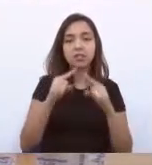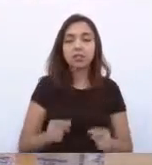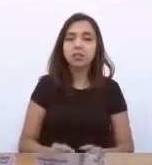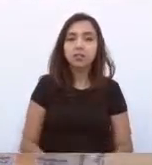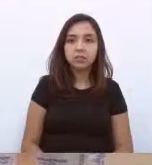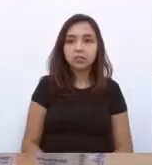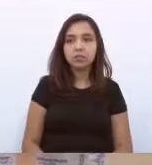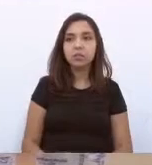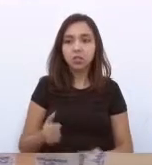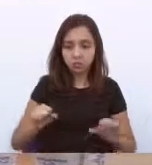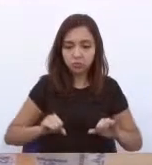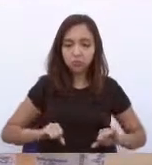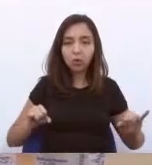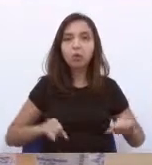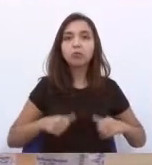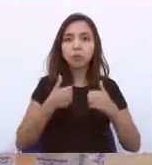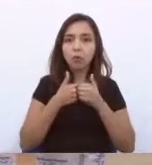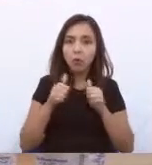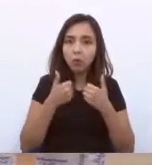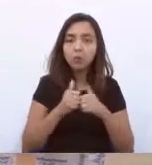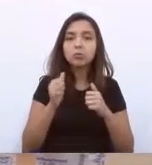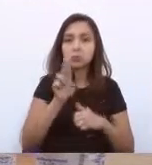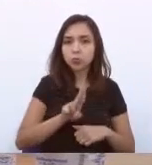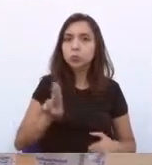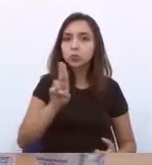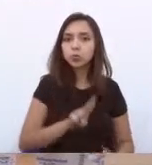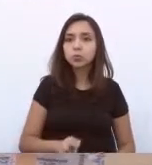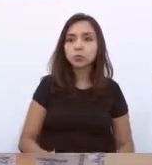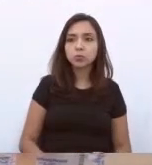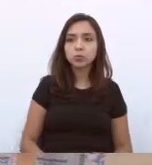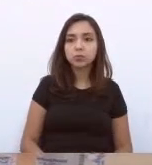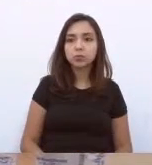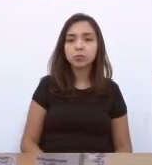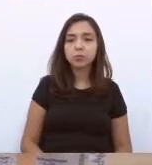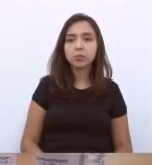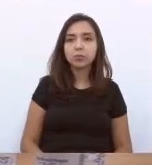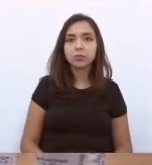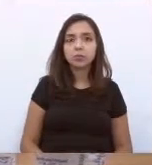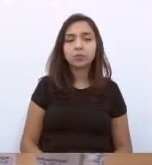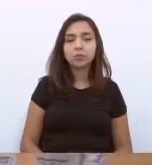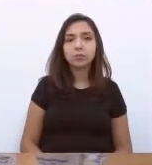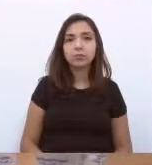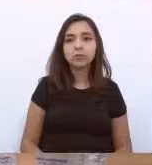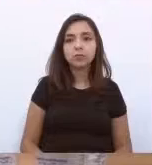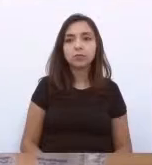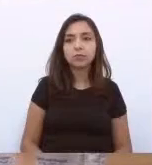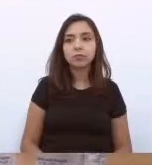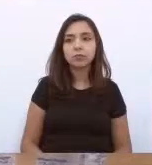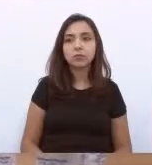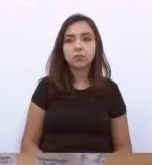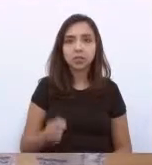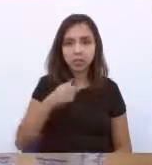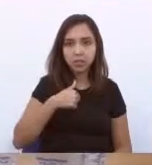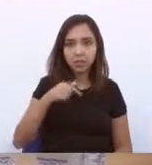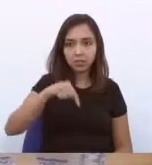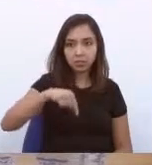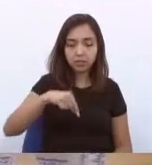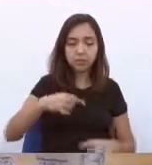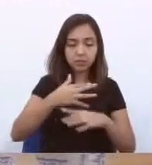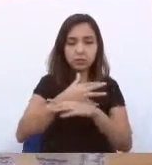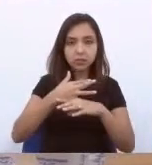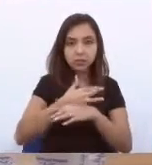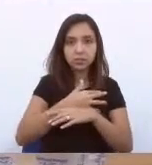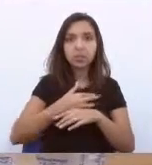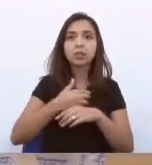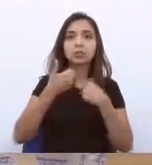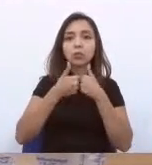isso. Eu pego um ônibus, eu uso o transporte público, entendeu? E para andar aqui na cidade com o